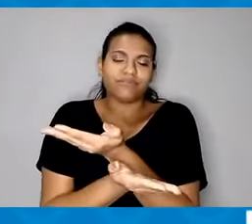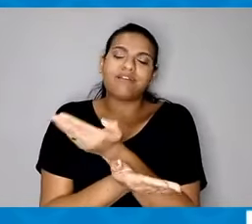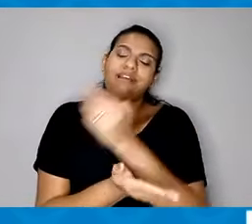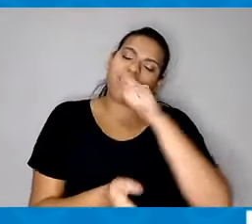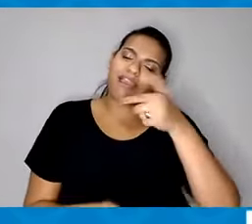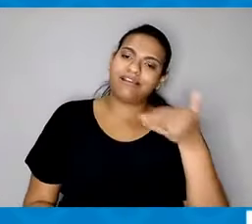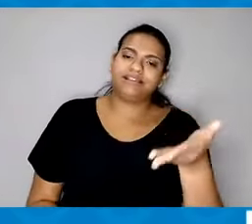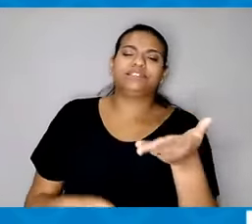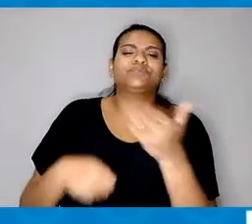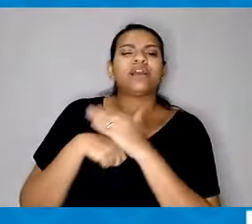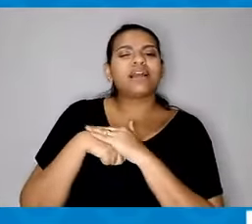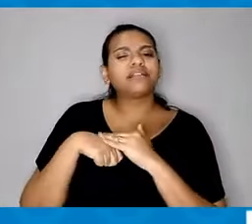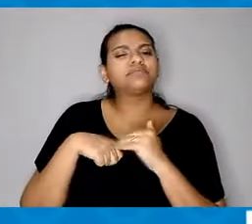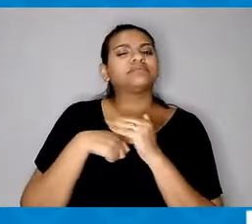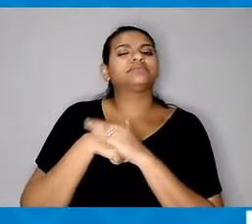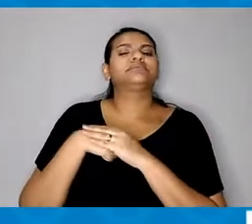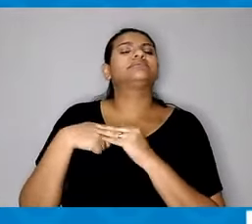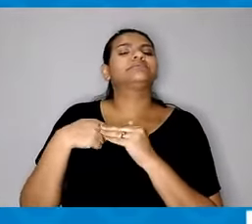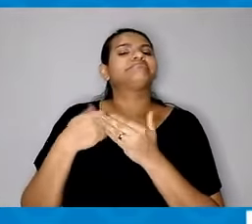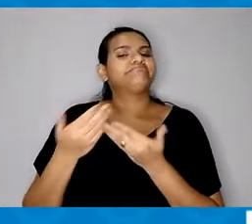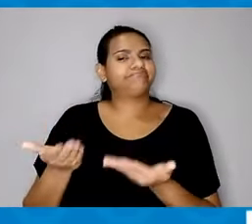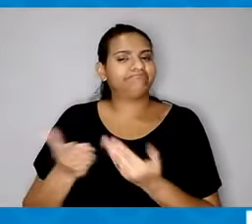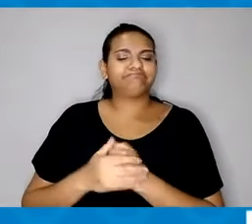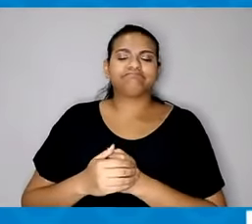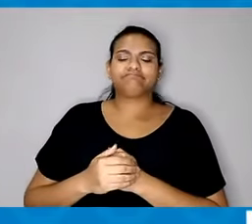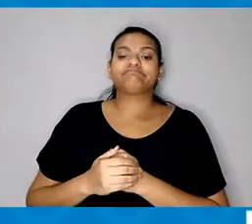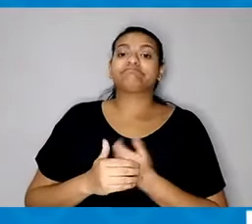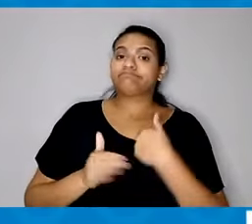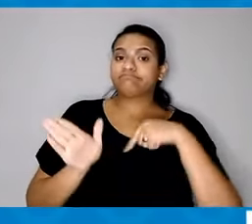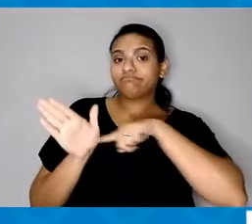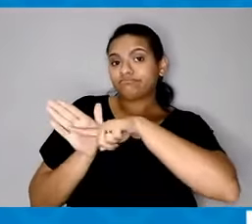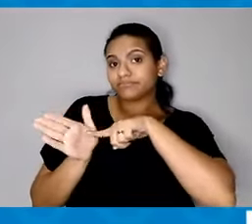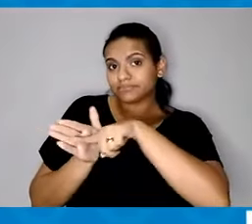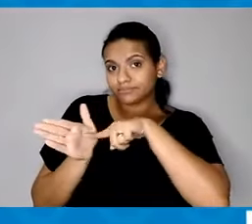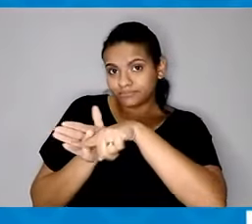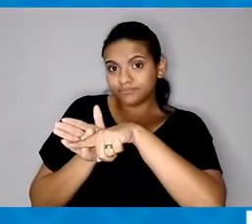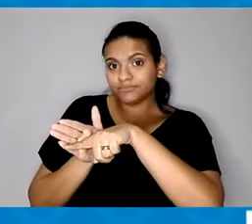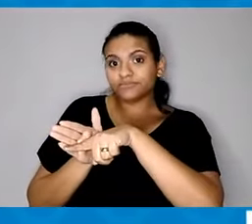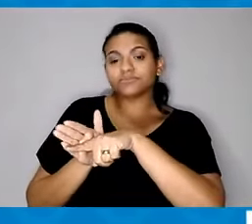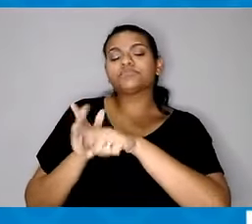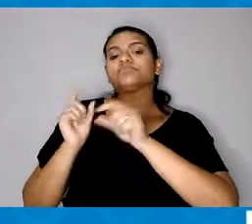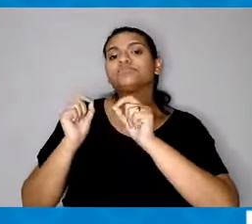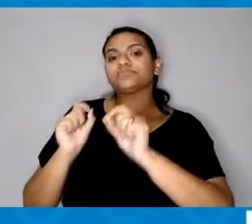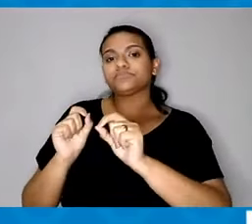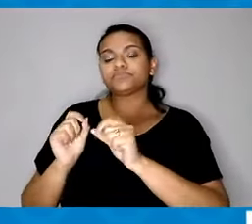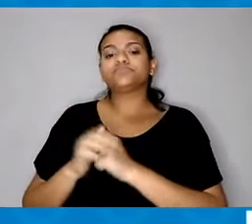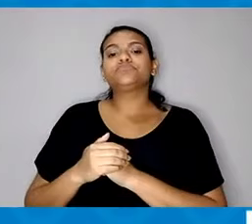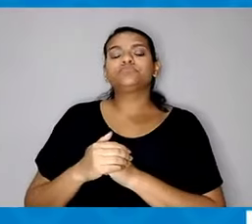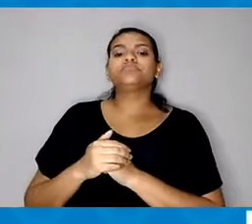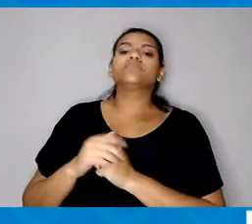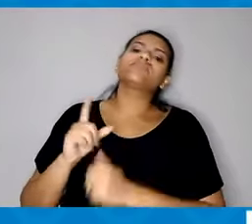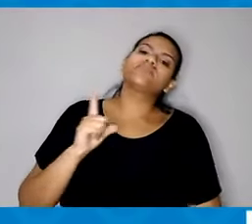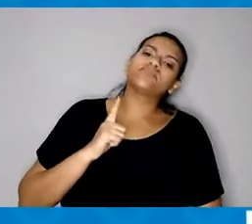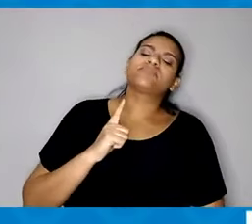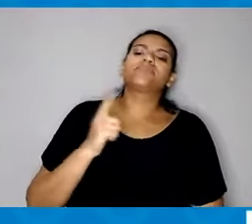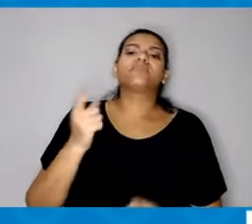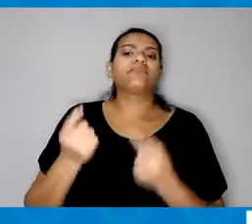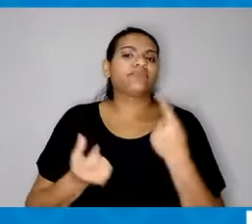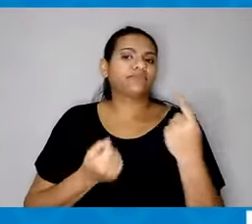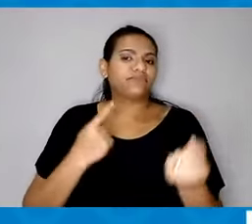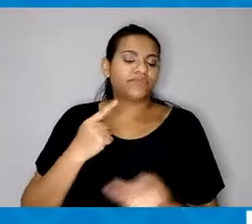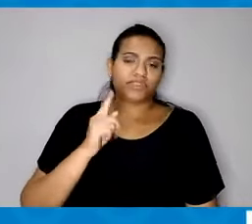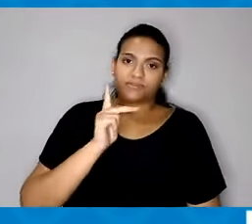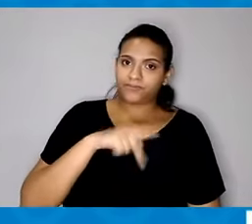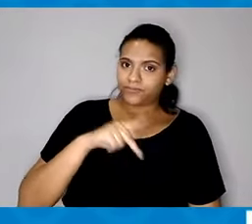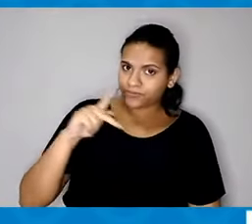Eu, inclusive, me reporto sempre a algumas pesquisas que mostram que o simples fato de professores